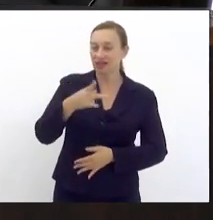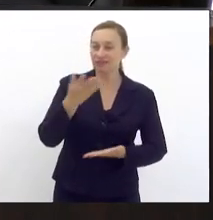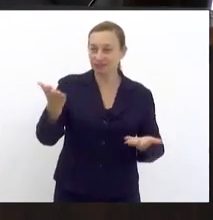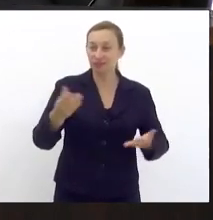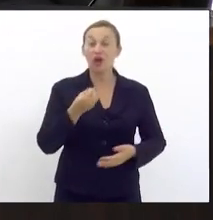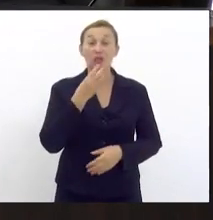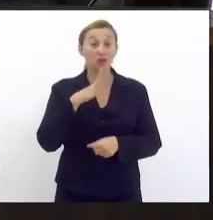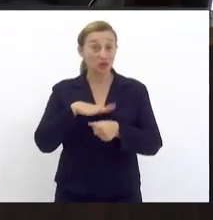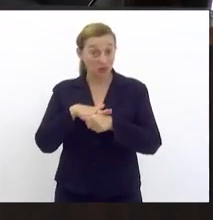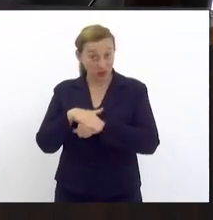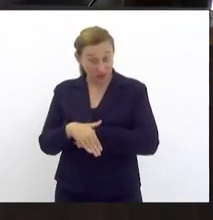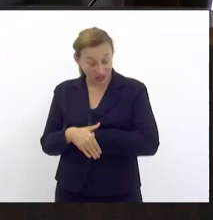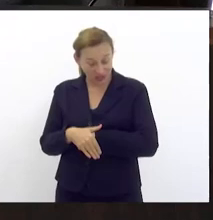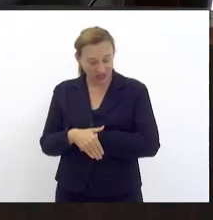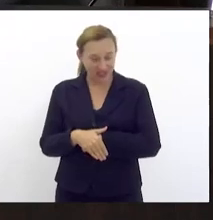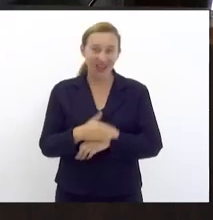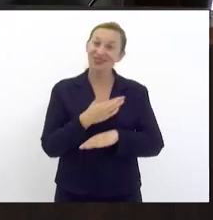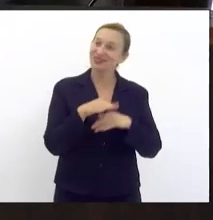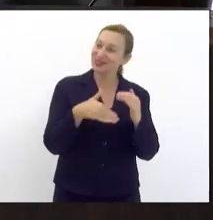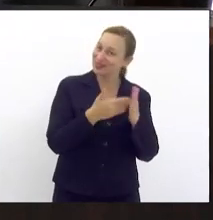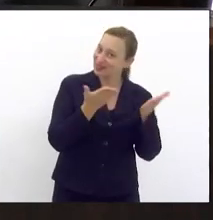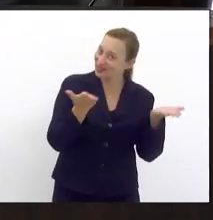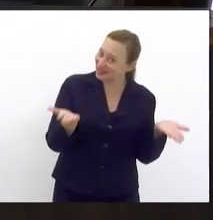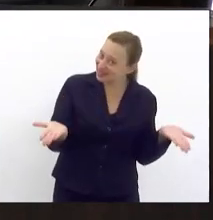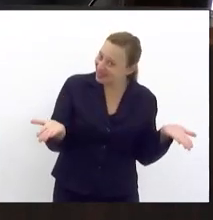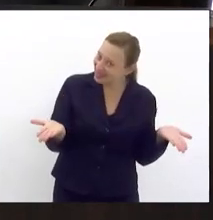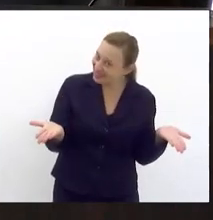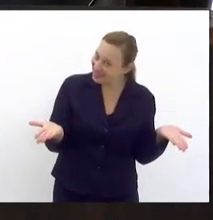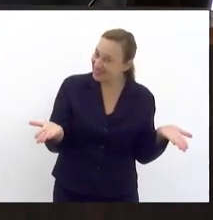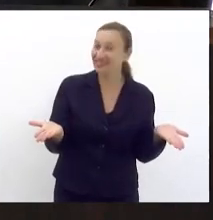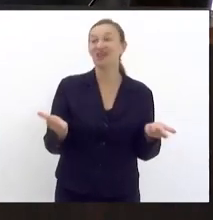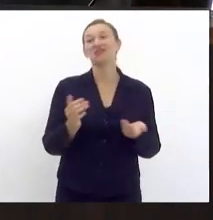Boa noite a todos e a todas.